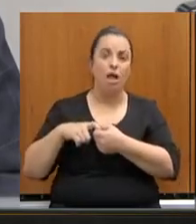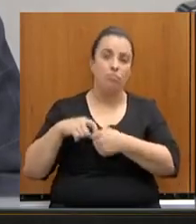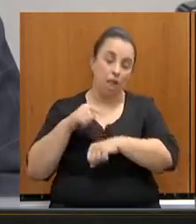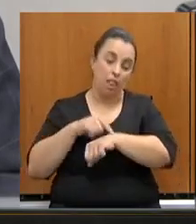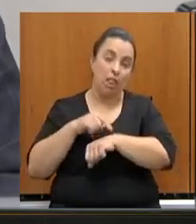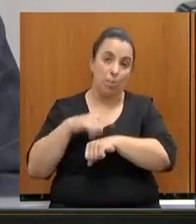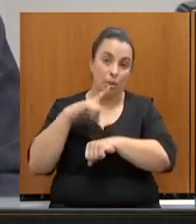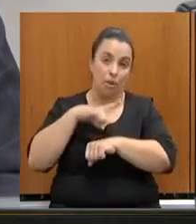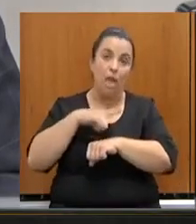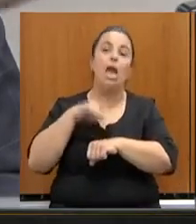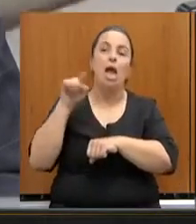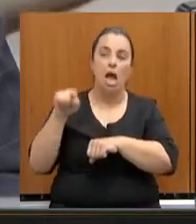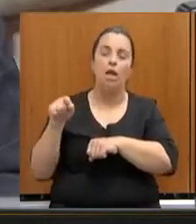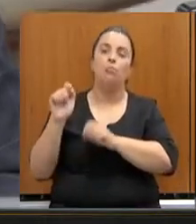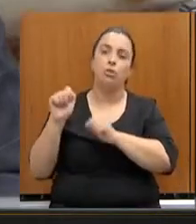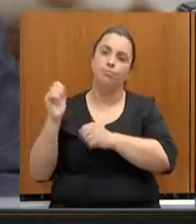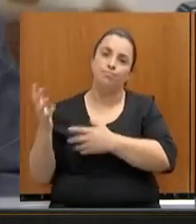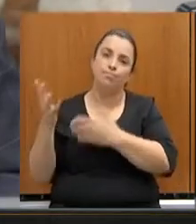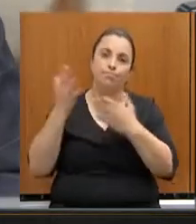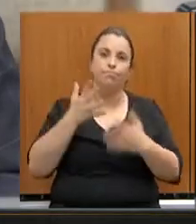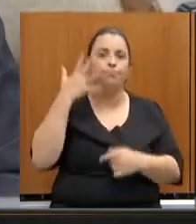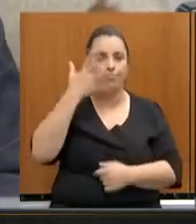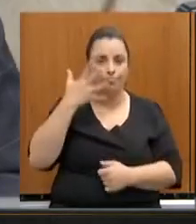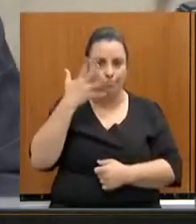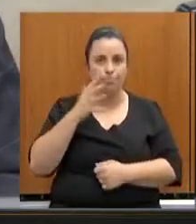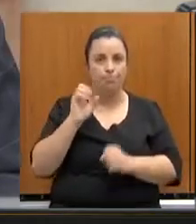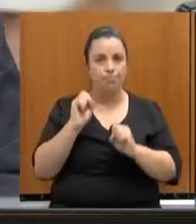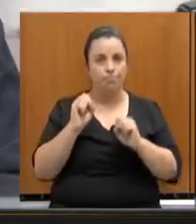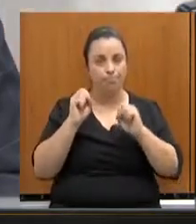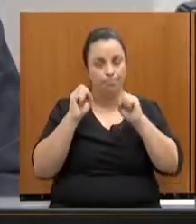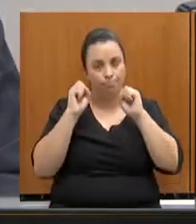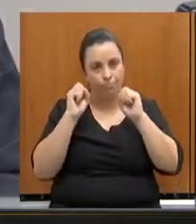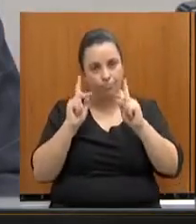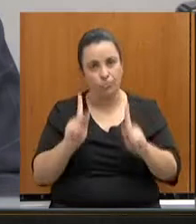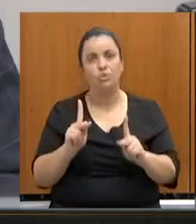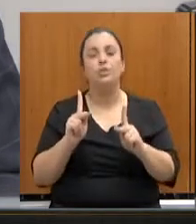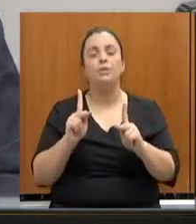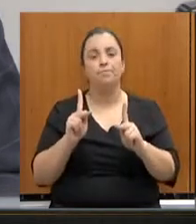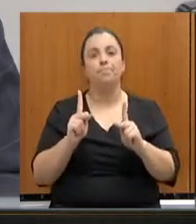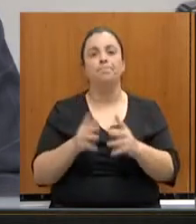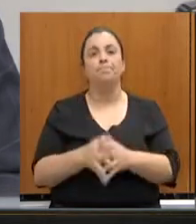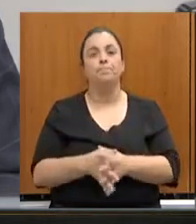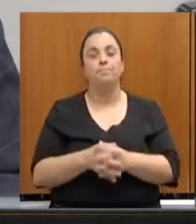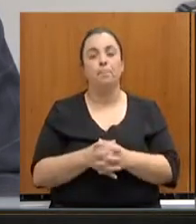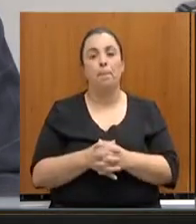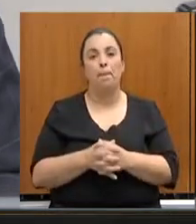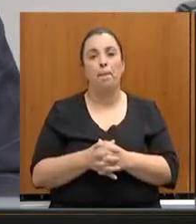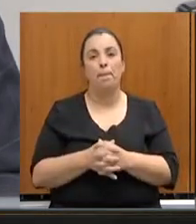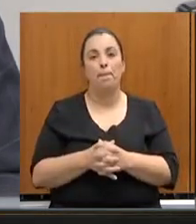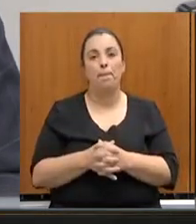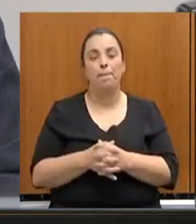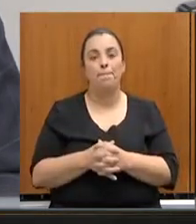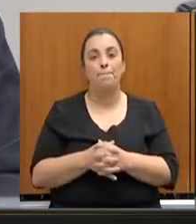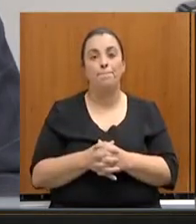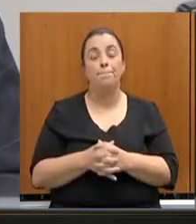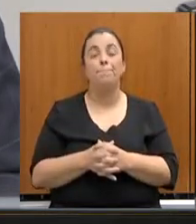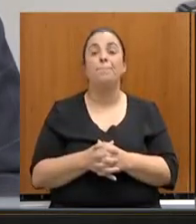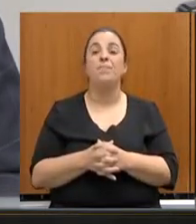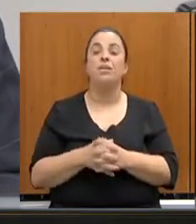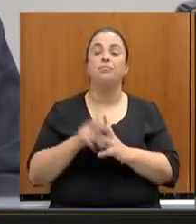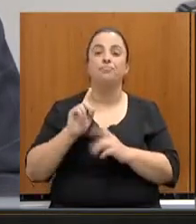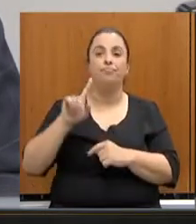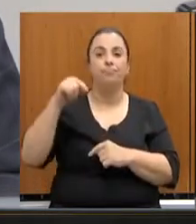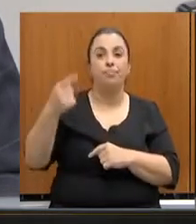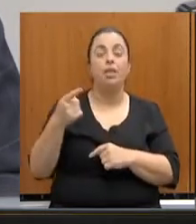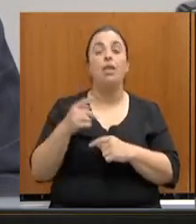a tempo nós iremos passar a palavra para o deputado Inácio Franco para que ele possa fazer suas considerações a passo aqui